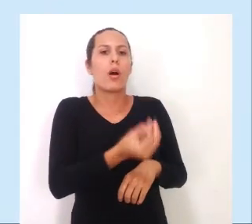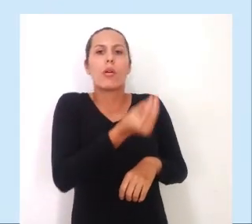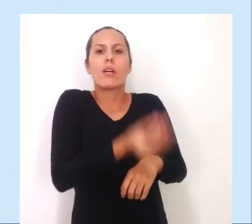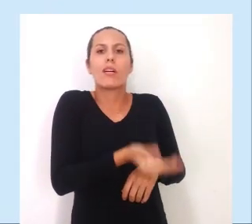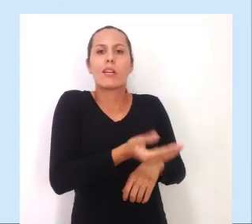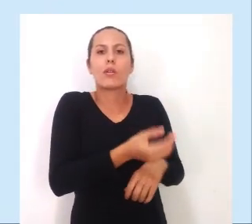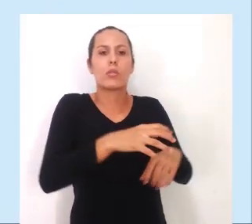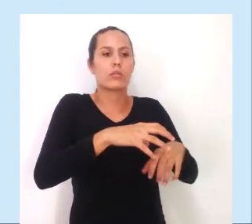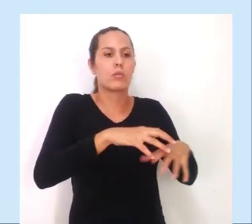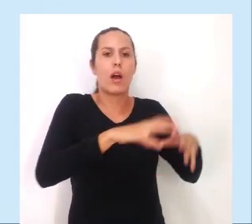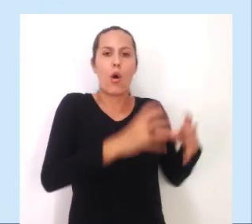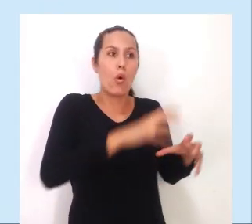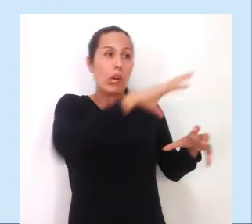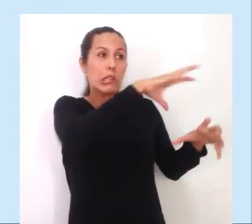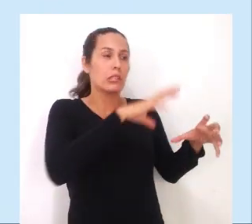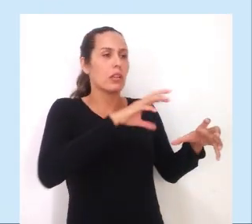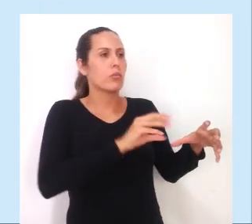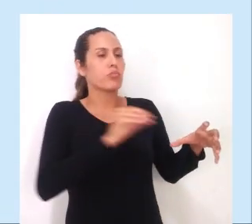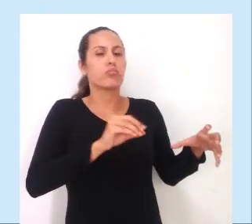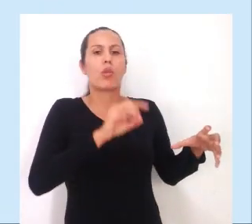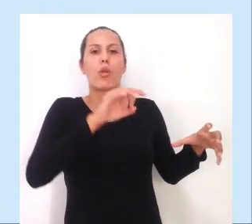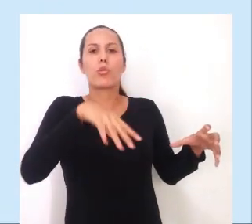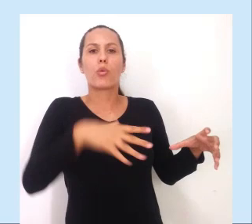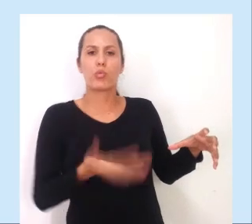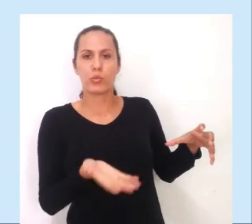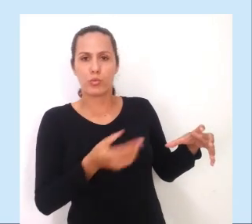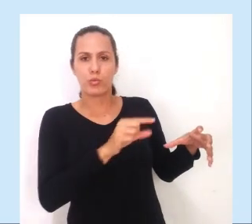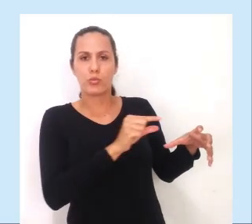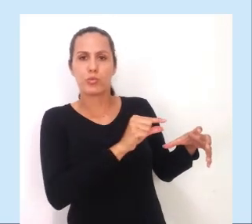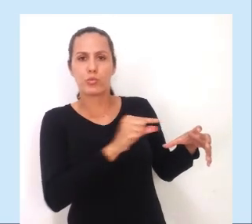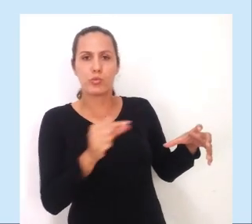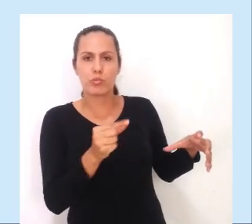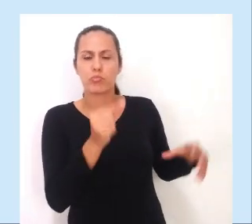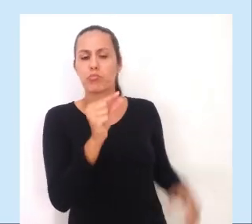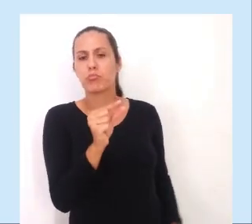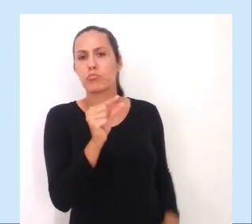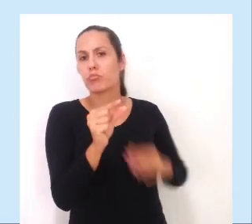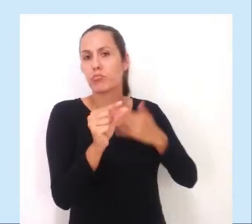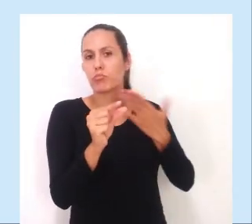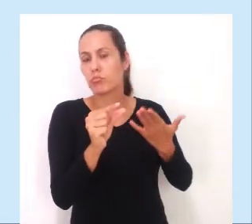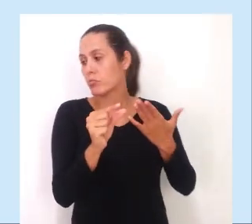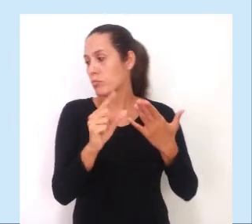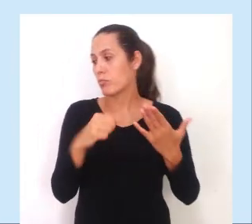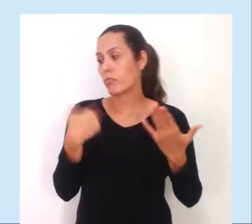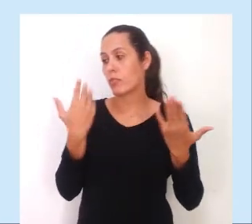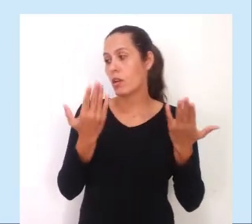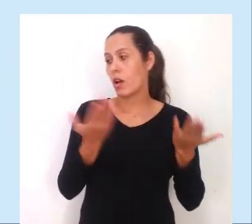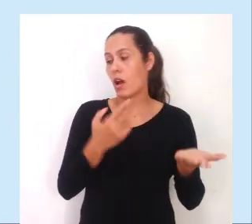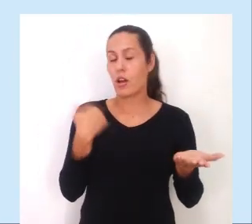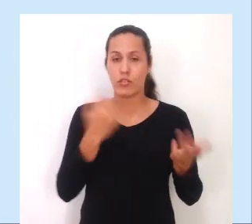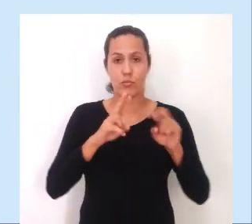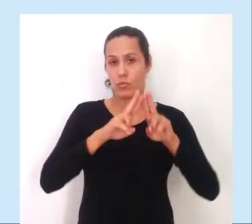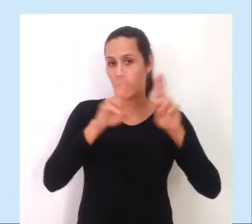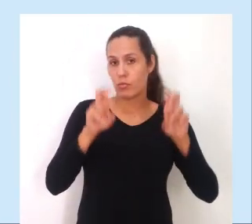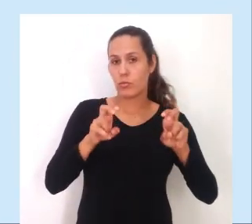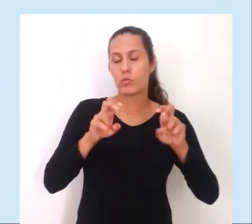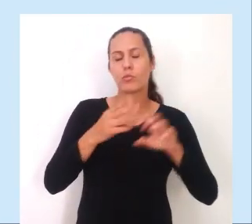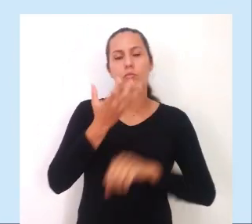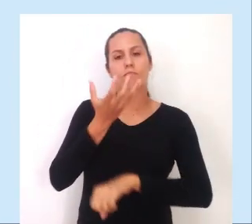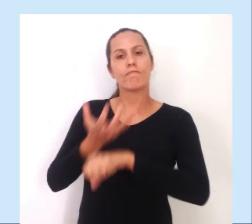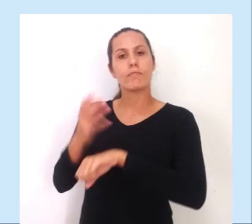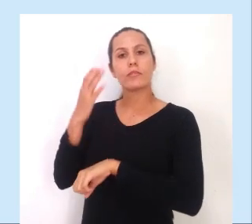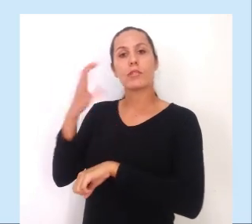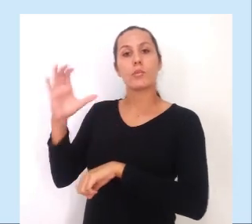pedaço solto de uma rocha. Então, o que a gente está vendo sobre o assunto